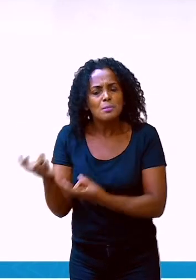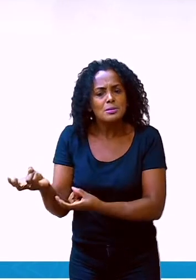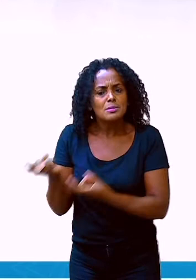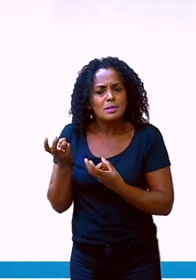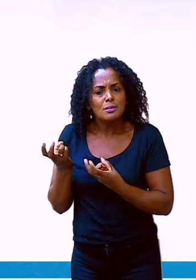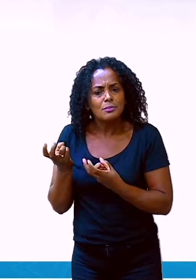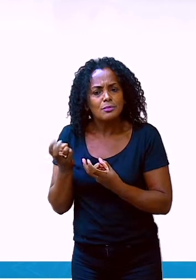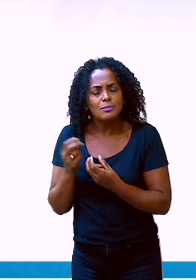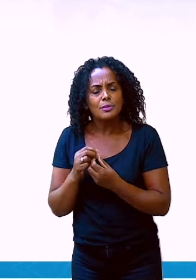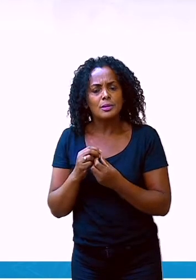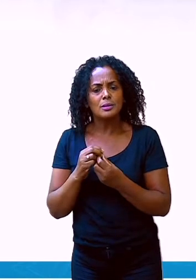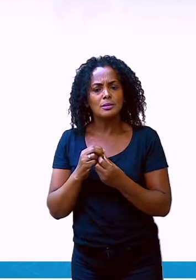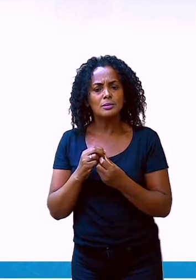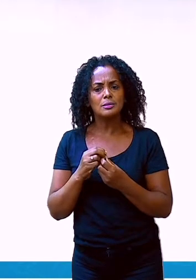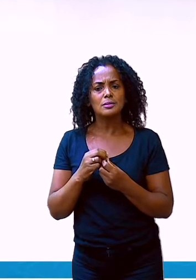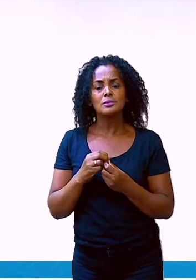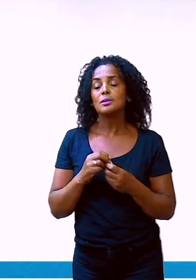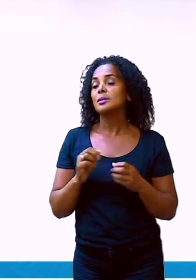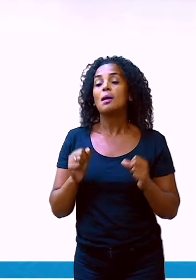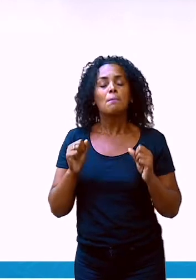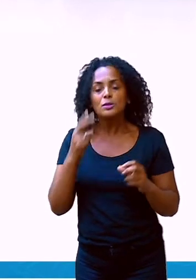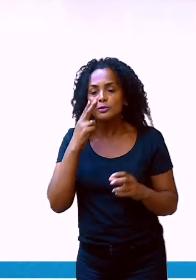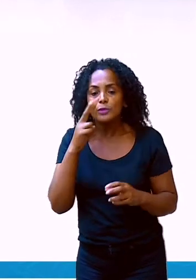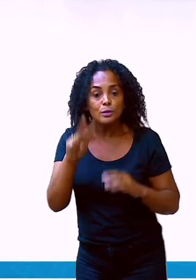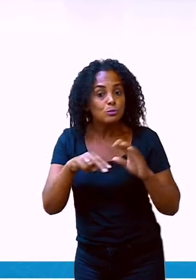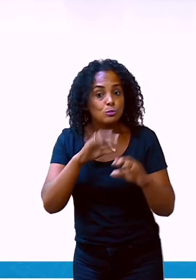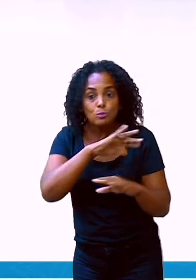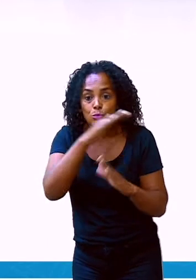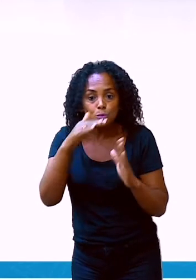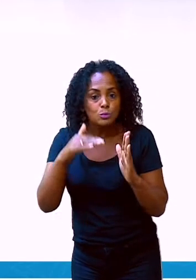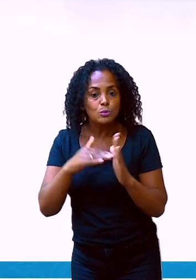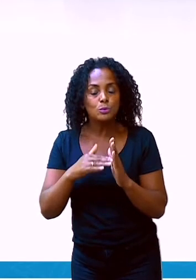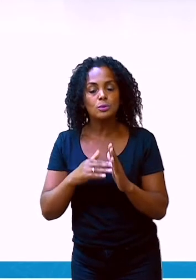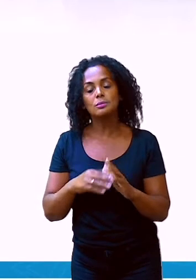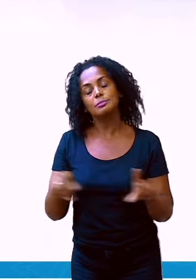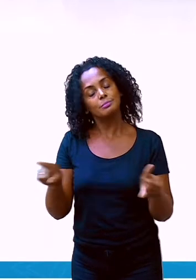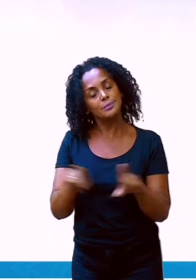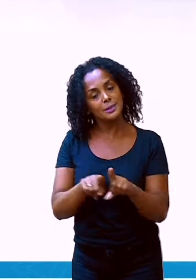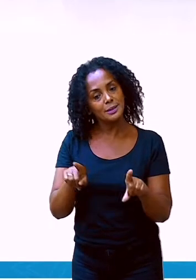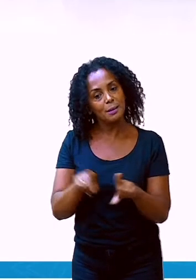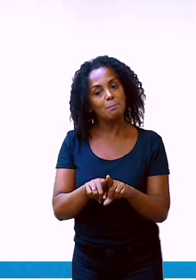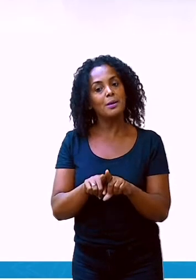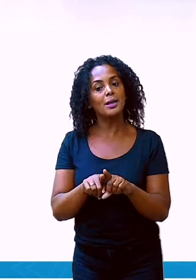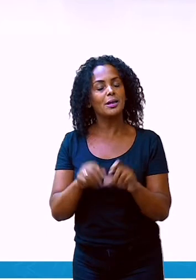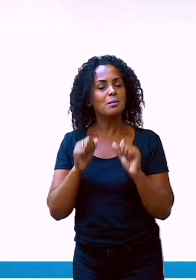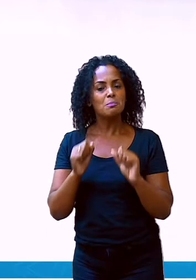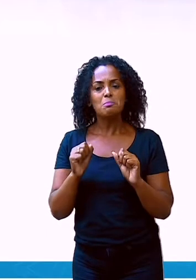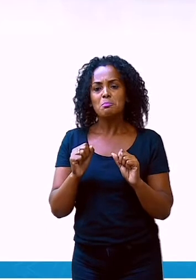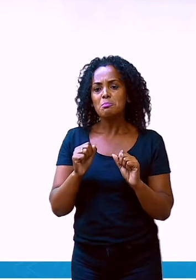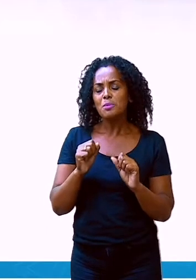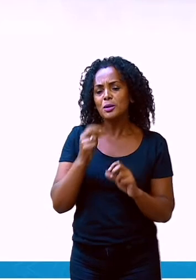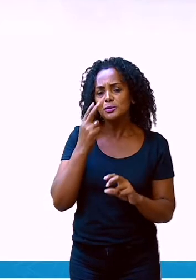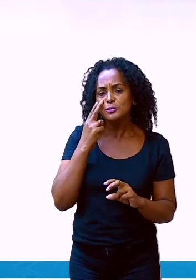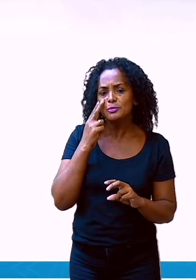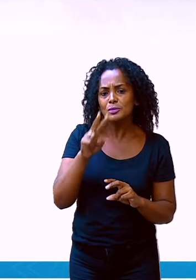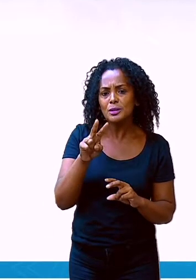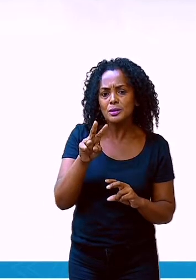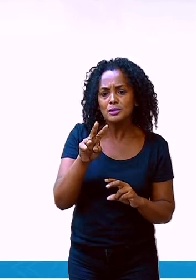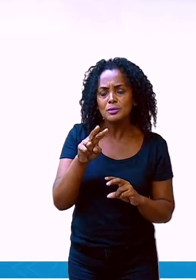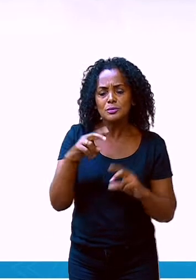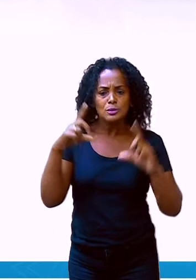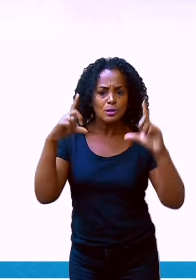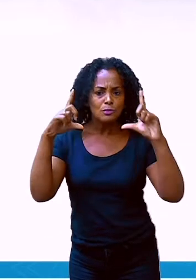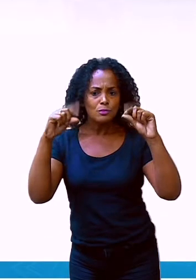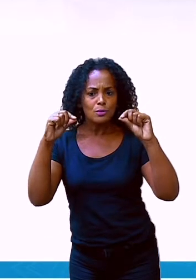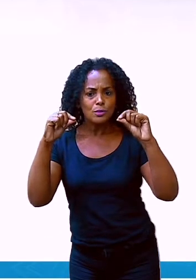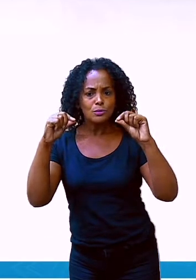todos esses detalhes, ou simplesmente de uma posição onde vai limitar a minha visão. Não é